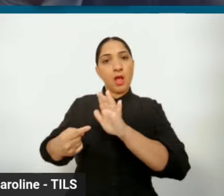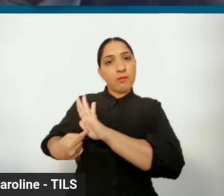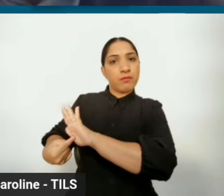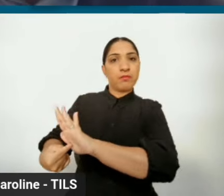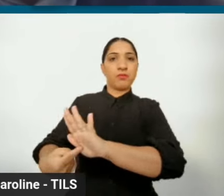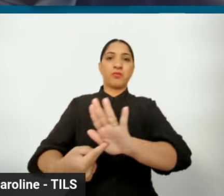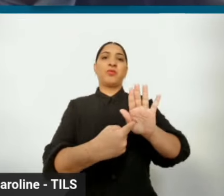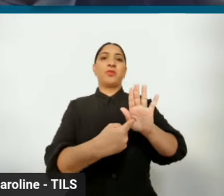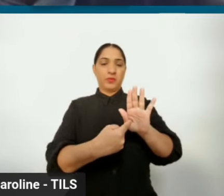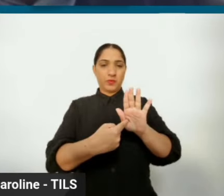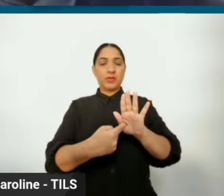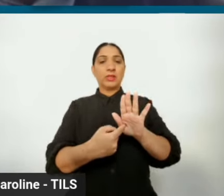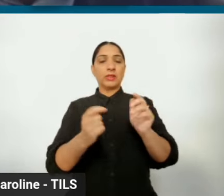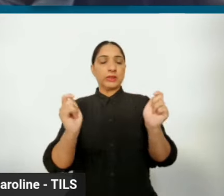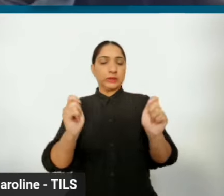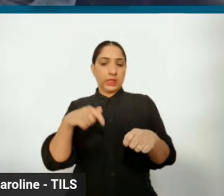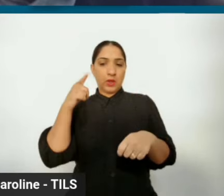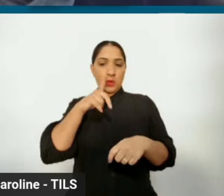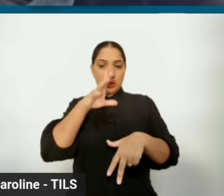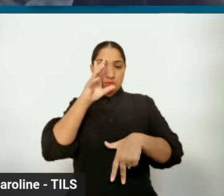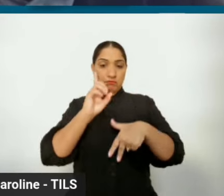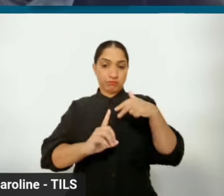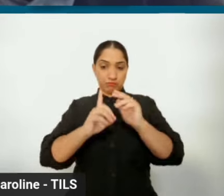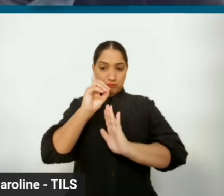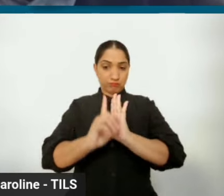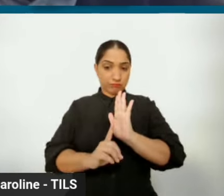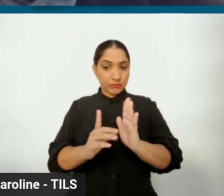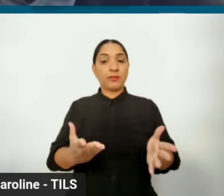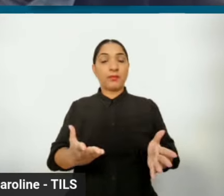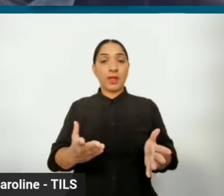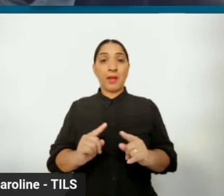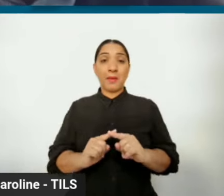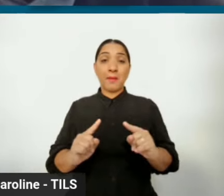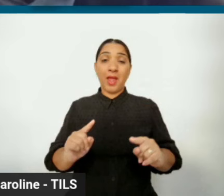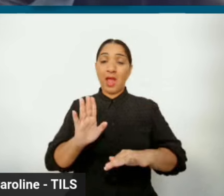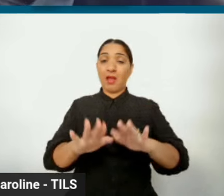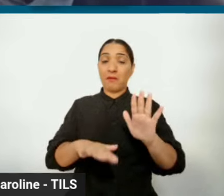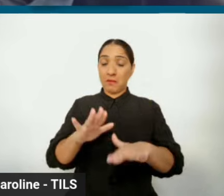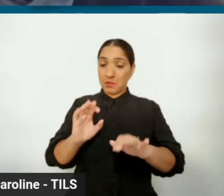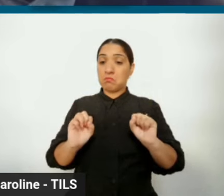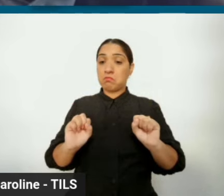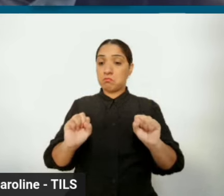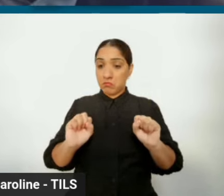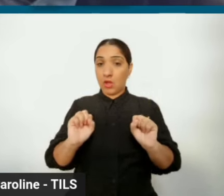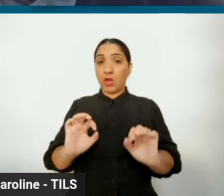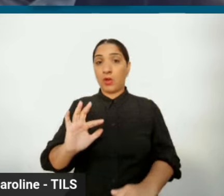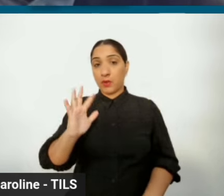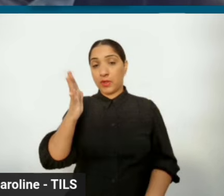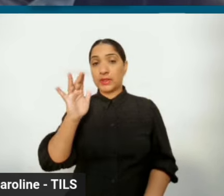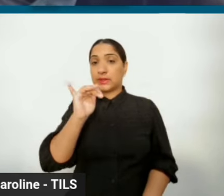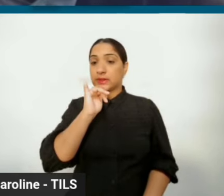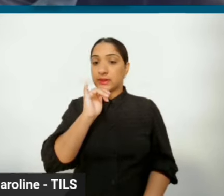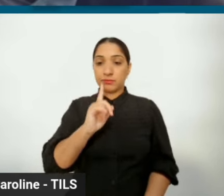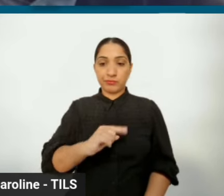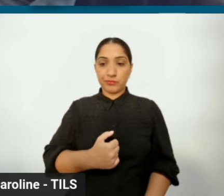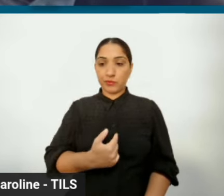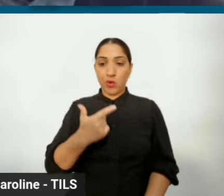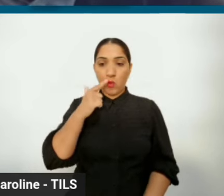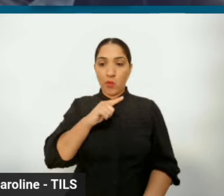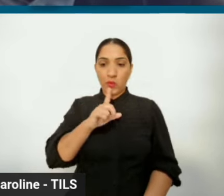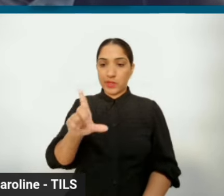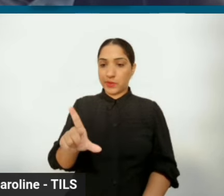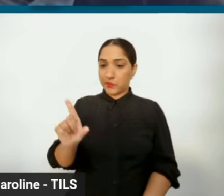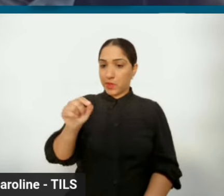a efetivação dos direitos das pessoas com deficiência, mas muitas das vezes pode acontecer, enfim, de não termos escolhido o melhor,